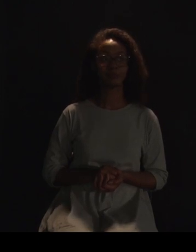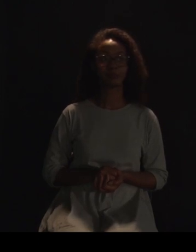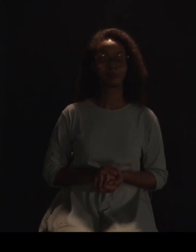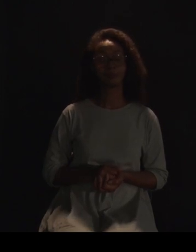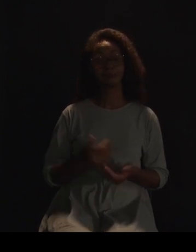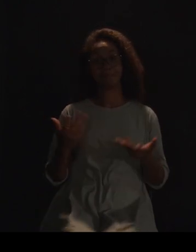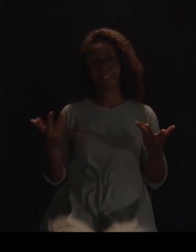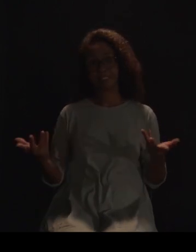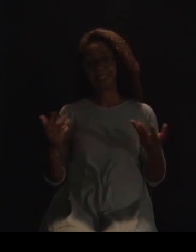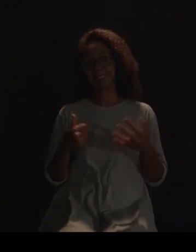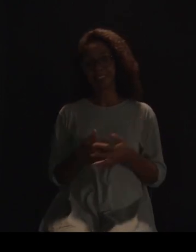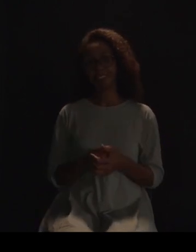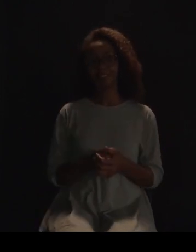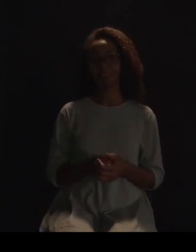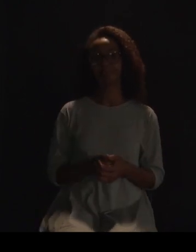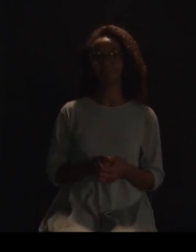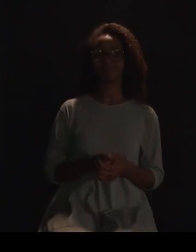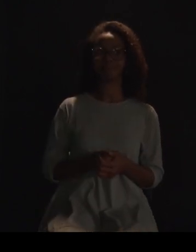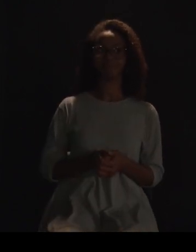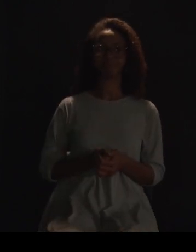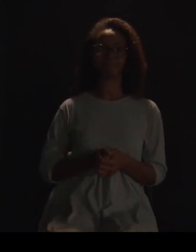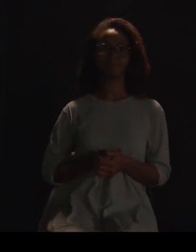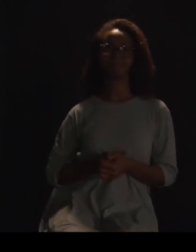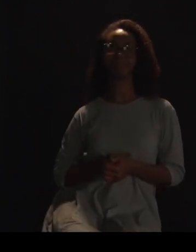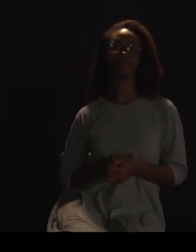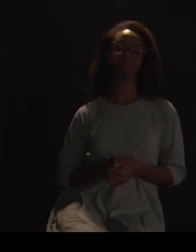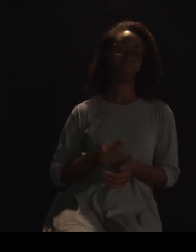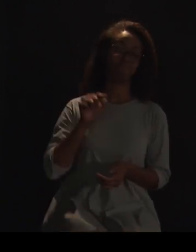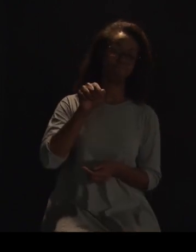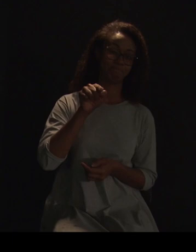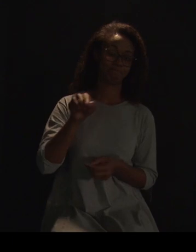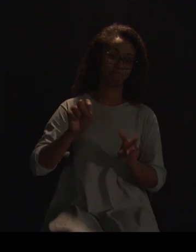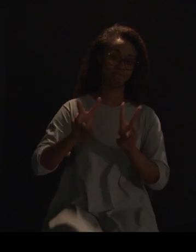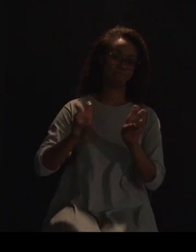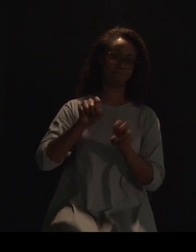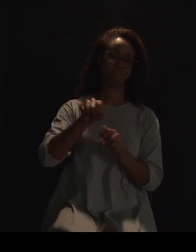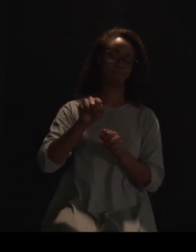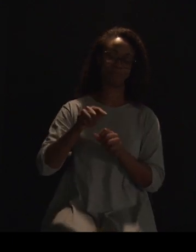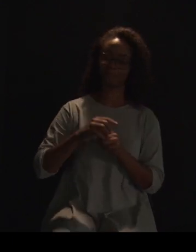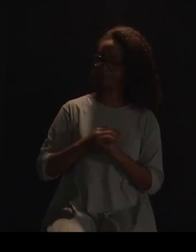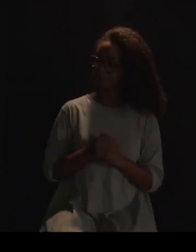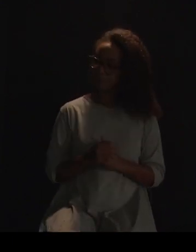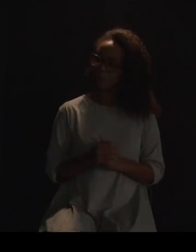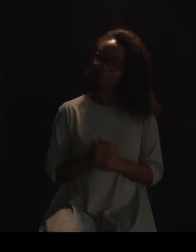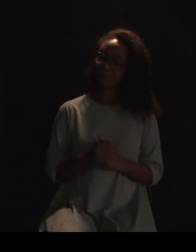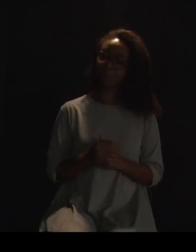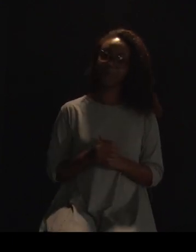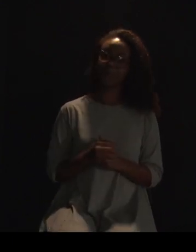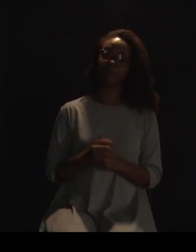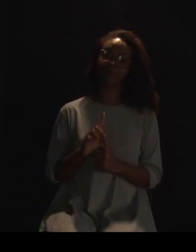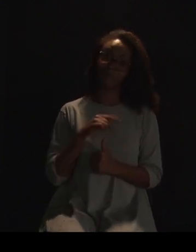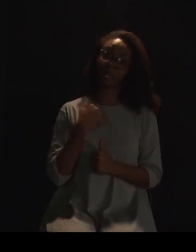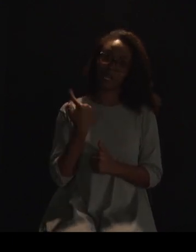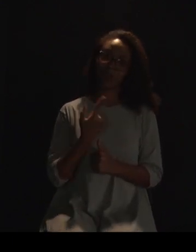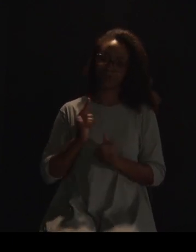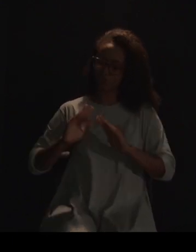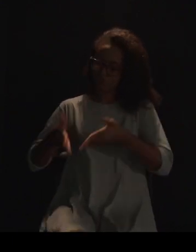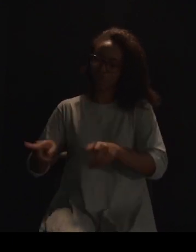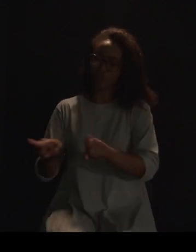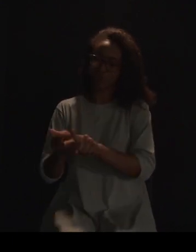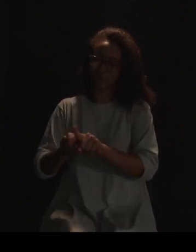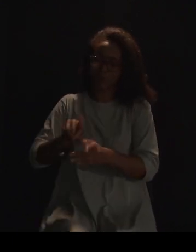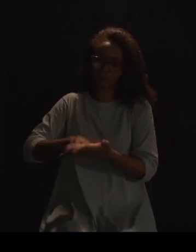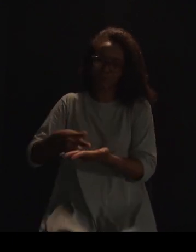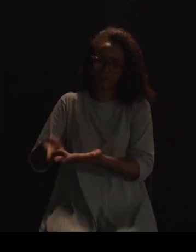assim eu vendo essa parte aí que a gente trabalha com tradução também né